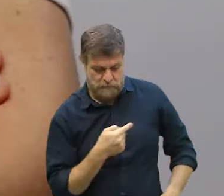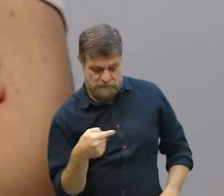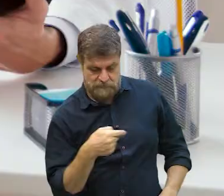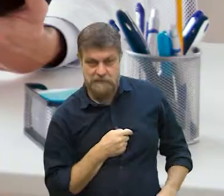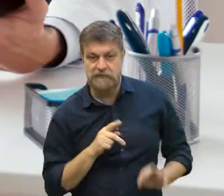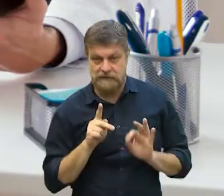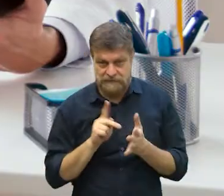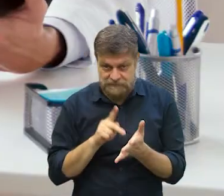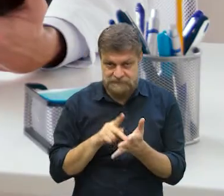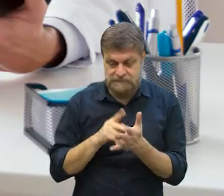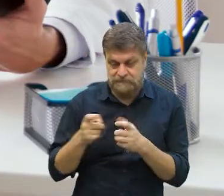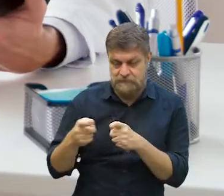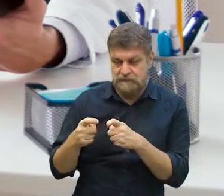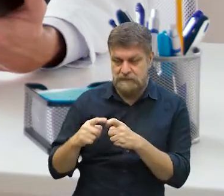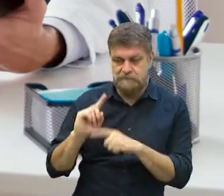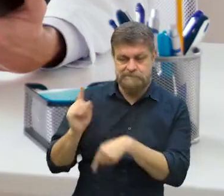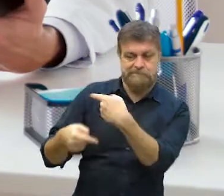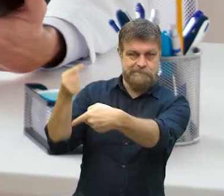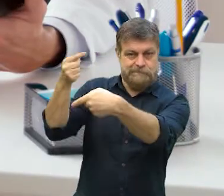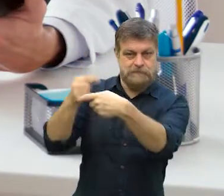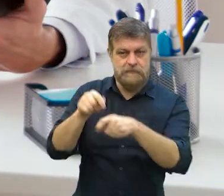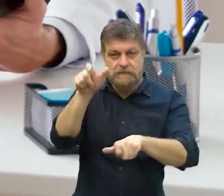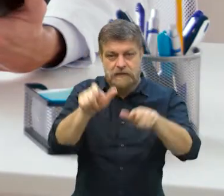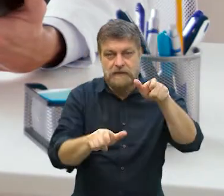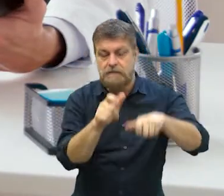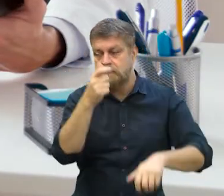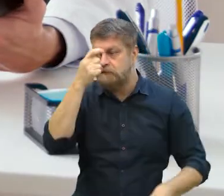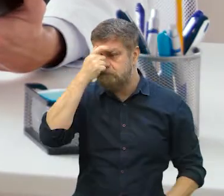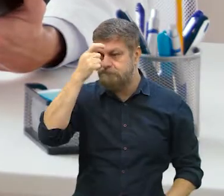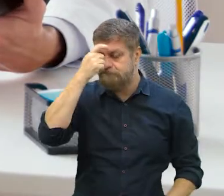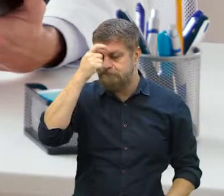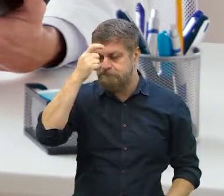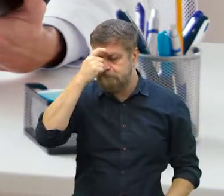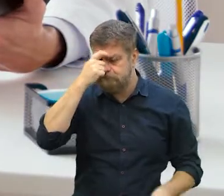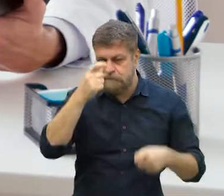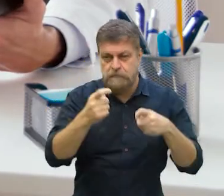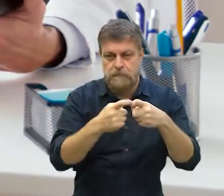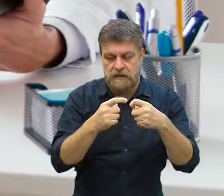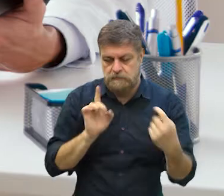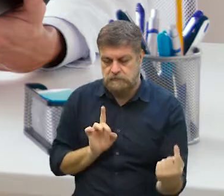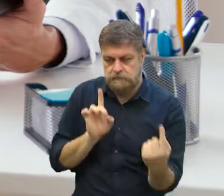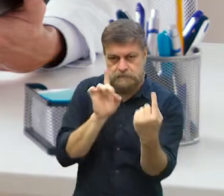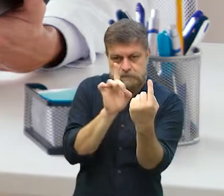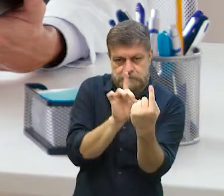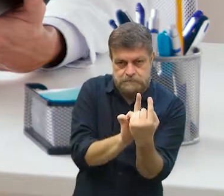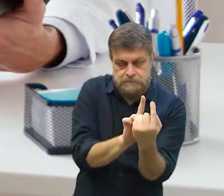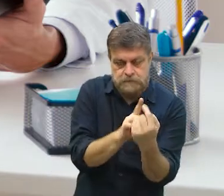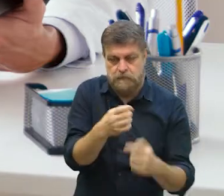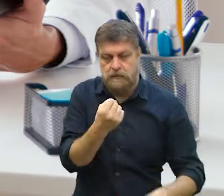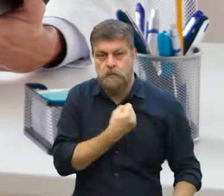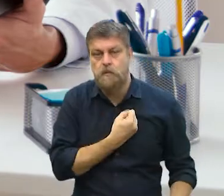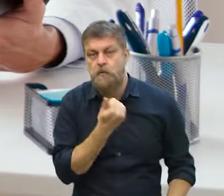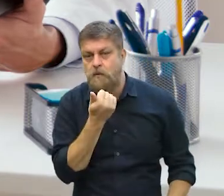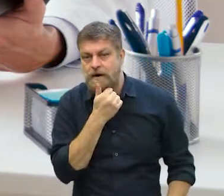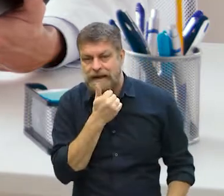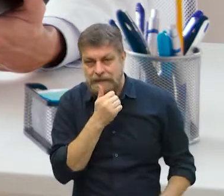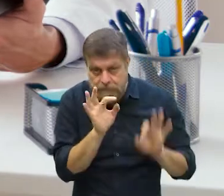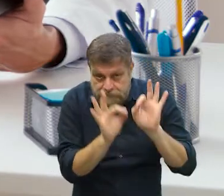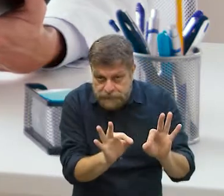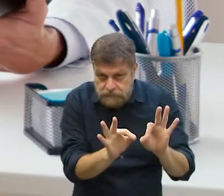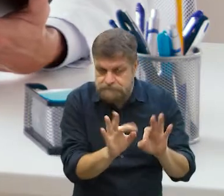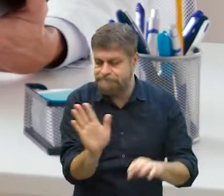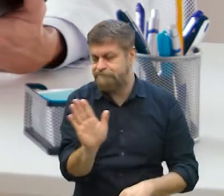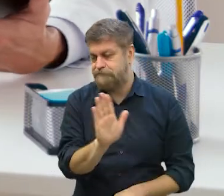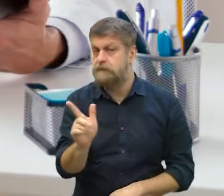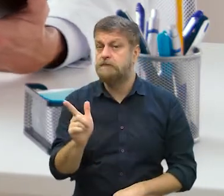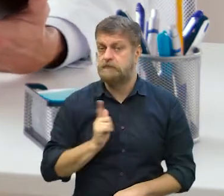realmente a medicina avançou, as pessoas têm se conscientizado cada vez mais, têm procurado o atendimento, sim. Esses números ainda não são os ideais,